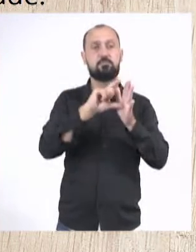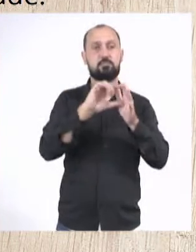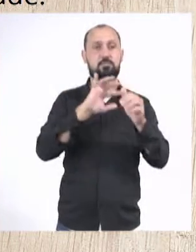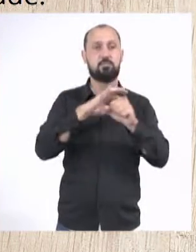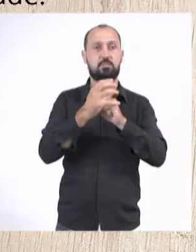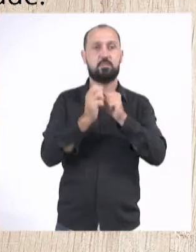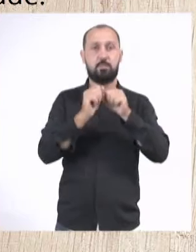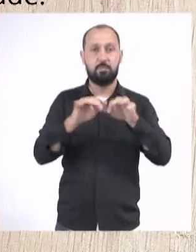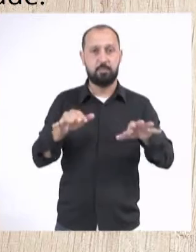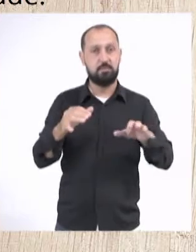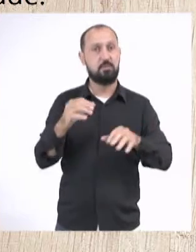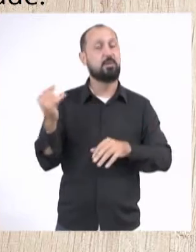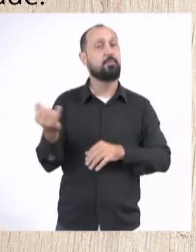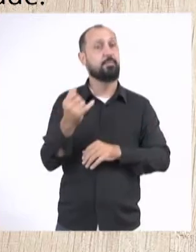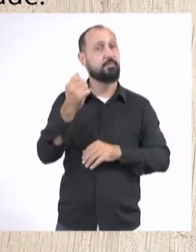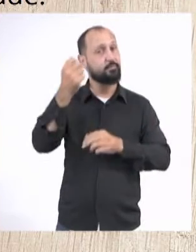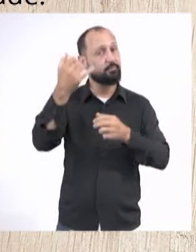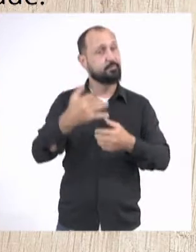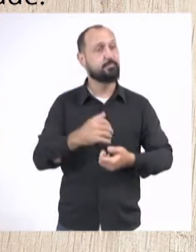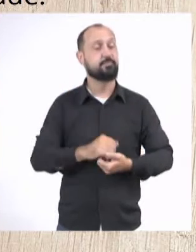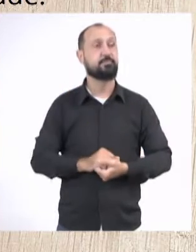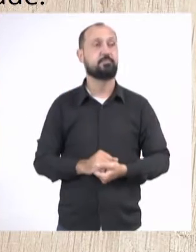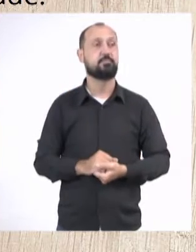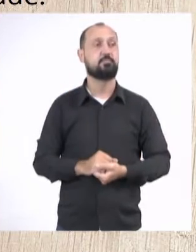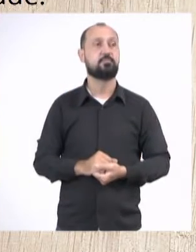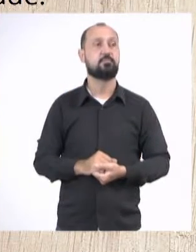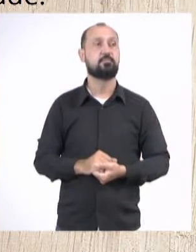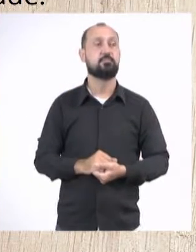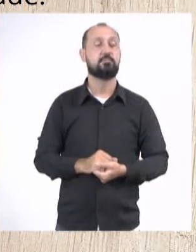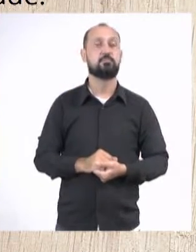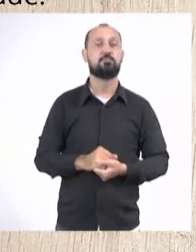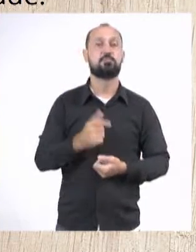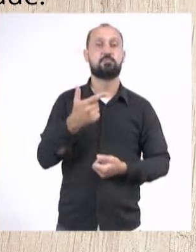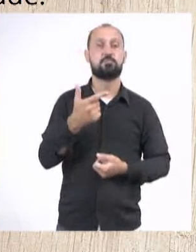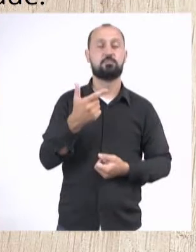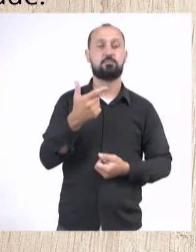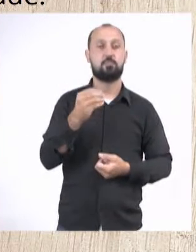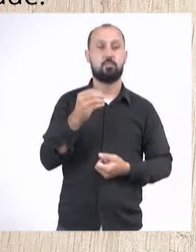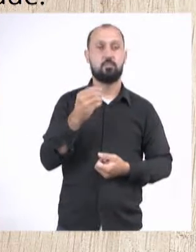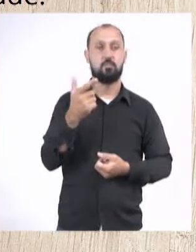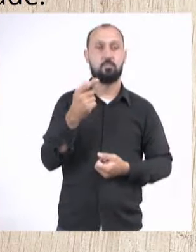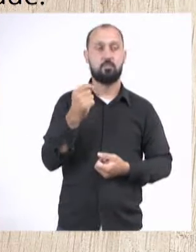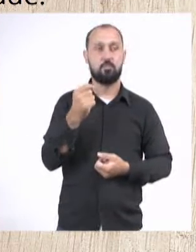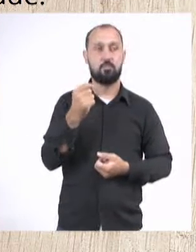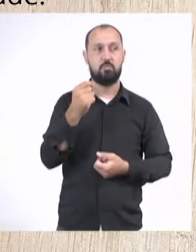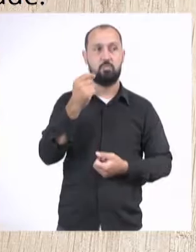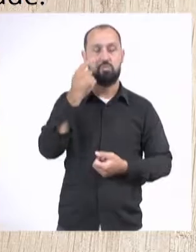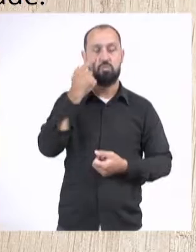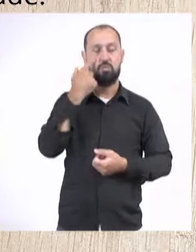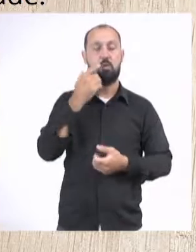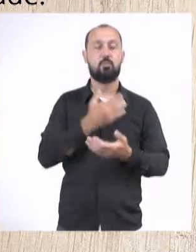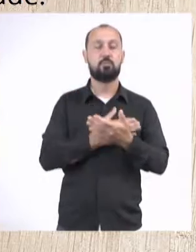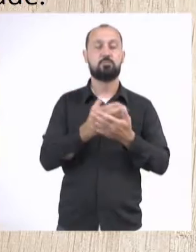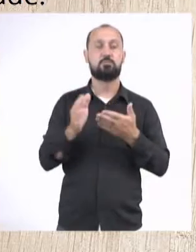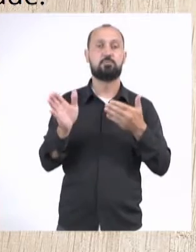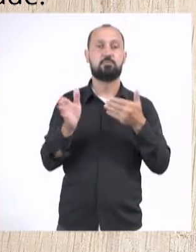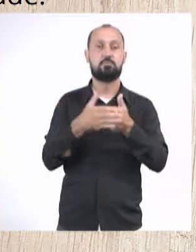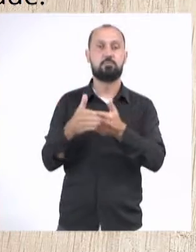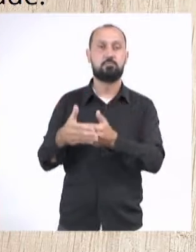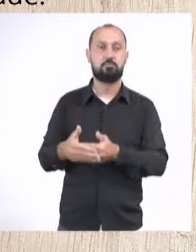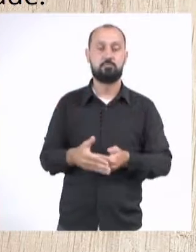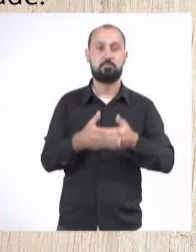pandemia, né, de Covid-19, que em 2020, após as medidas restritivas para